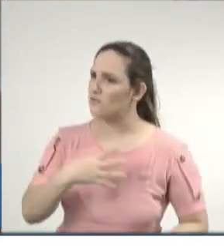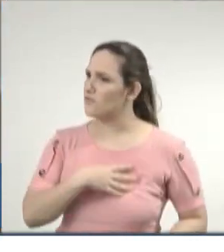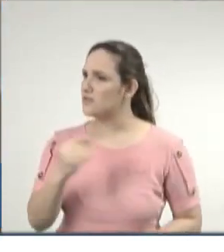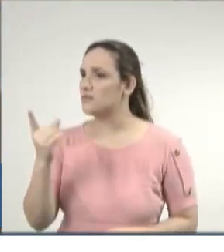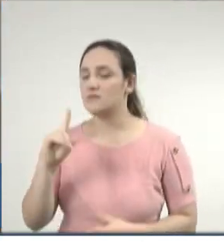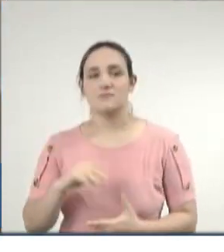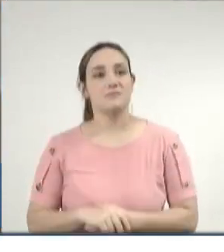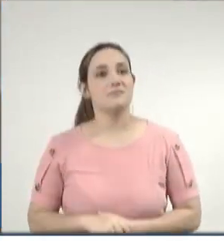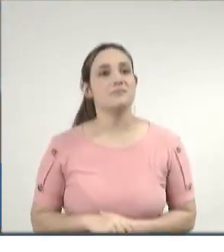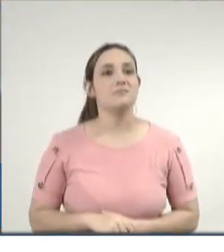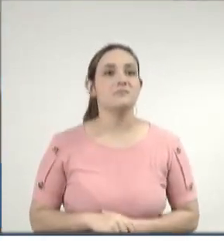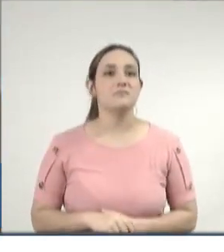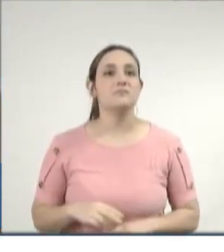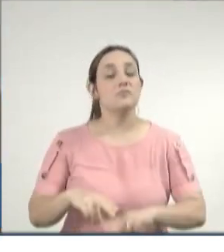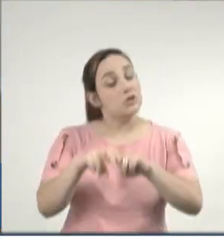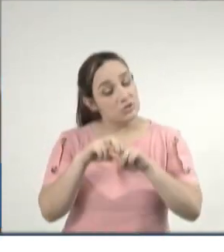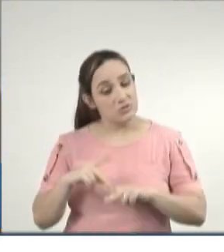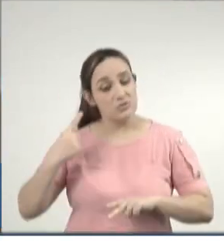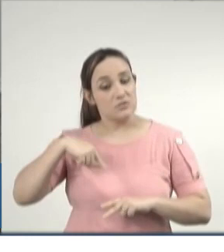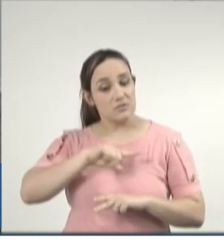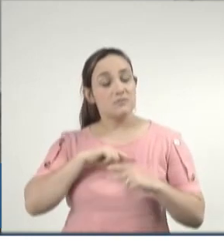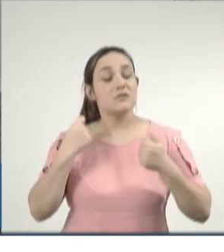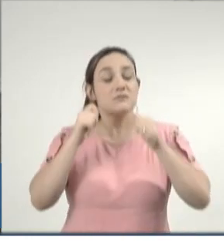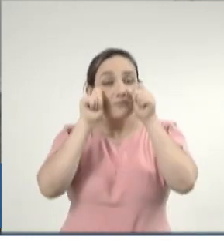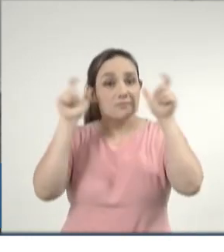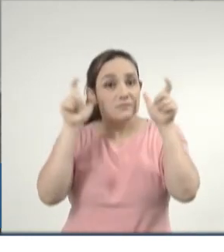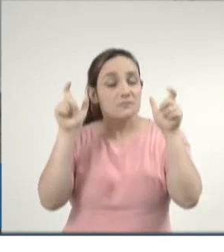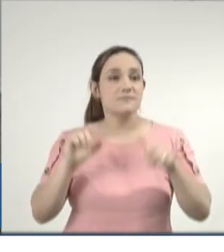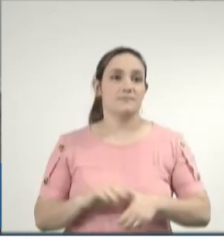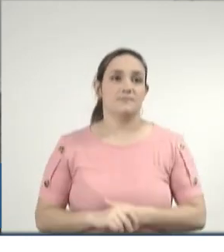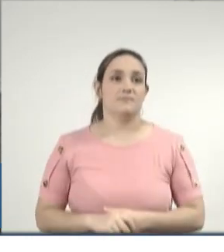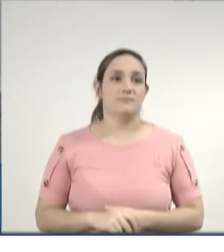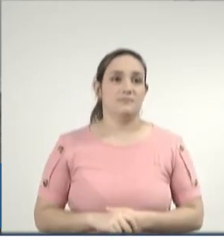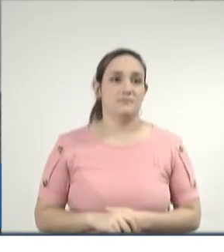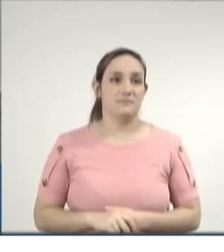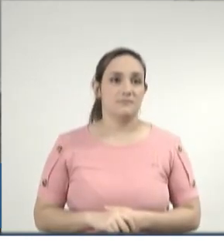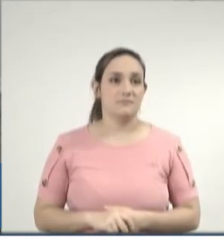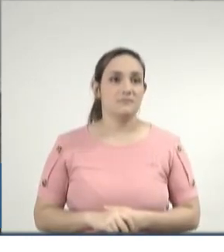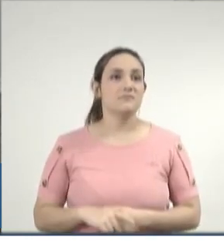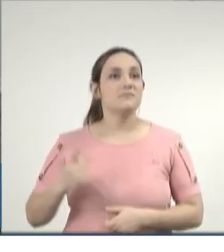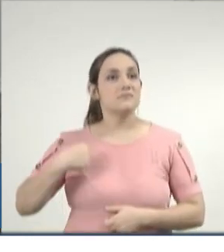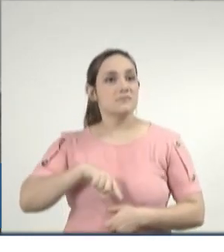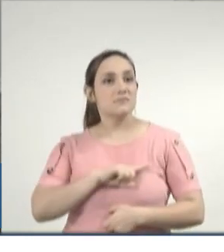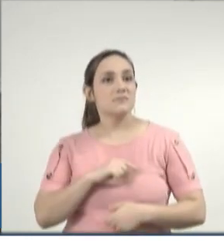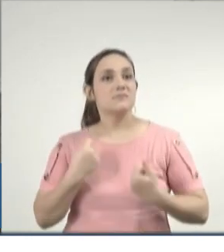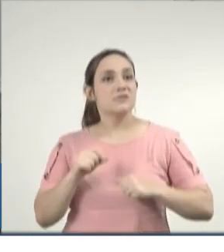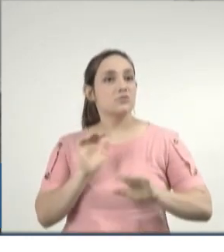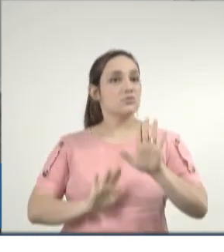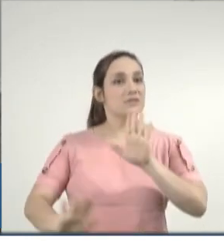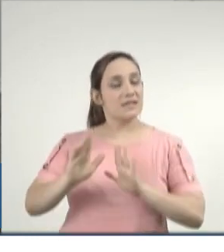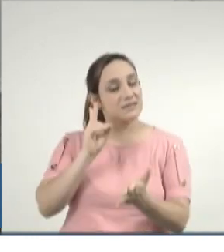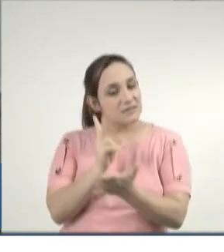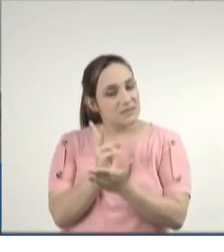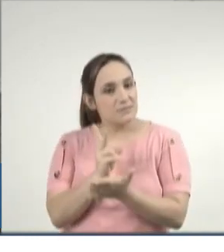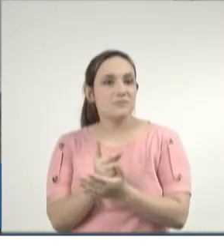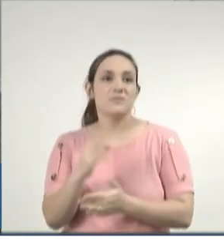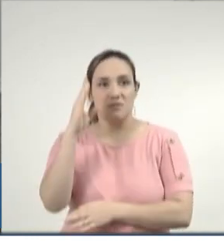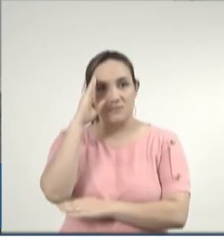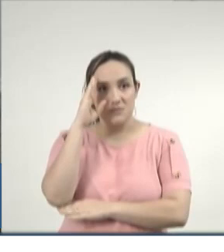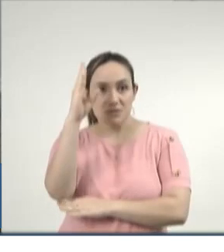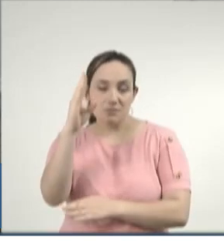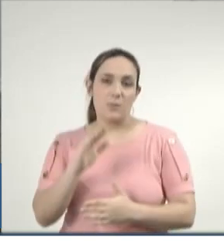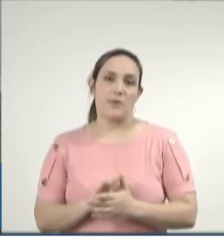nossa preocupação de despertar para isso, porque isso está em nós. Nós temos que nos vigiar o tempo todo. E principalmente vigiar